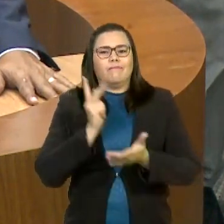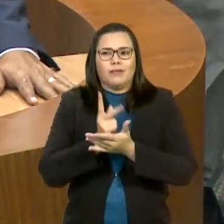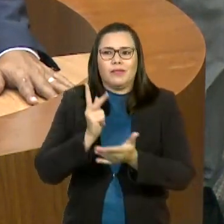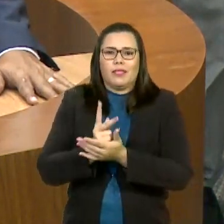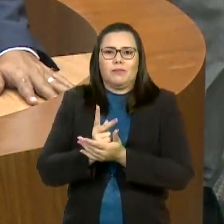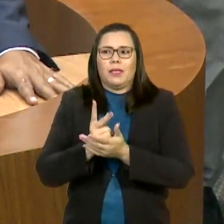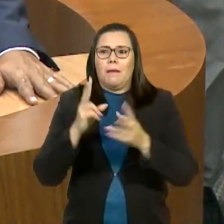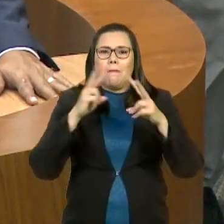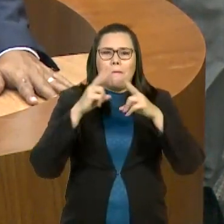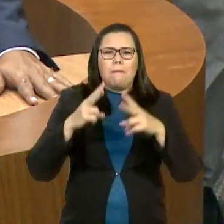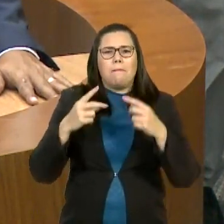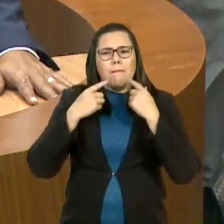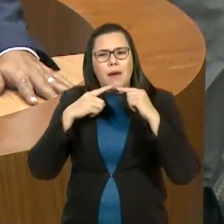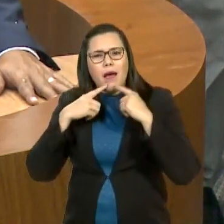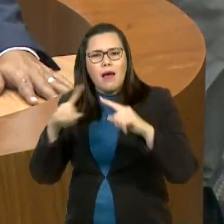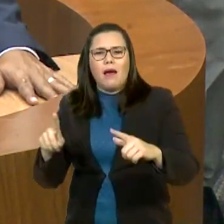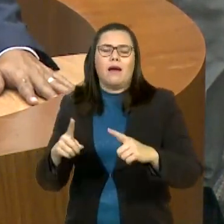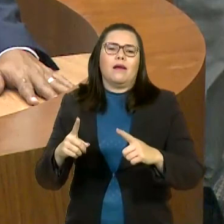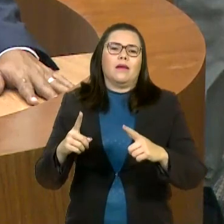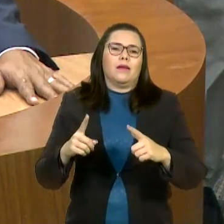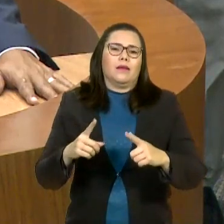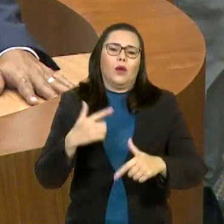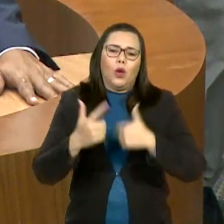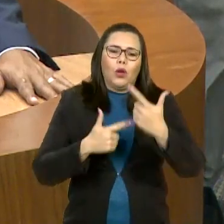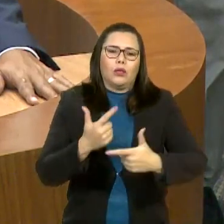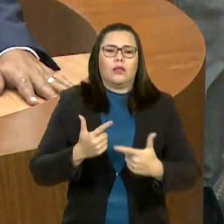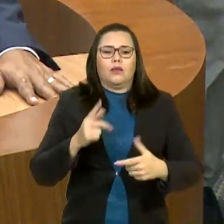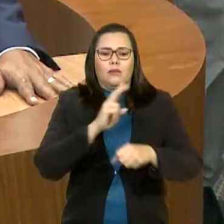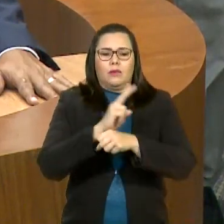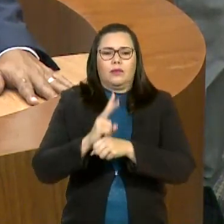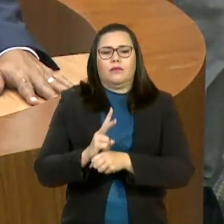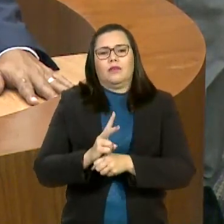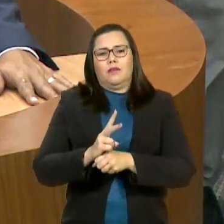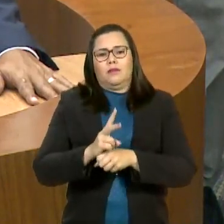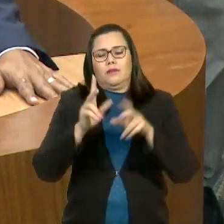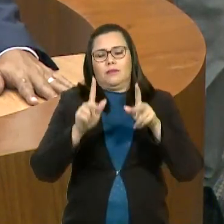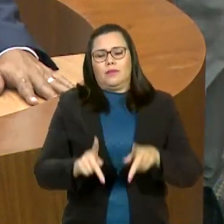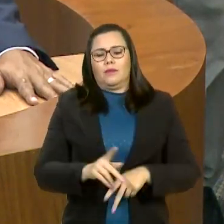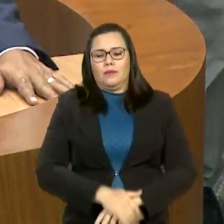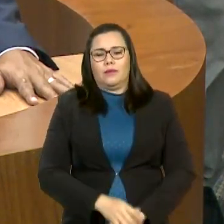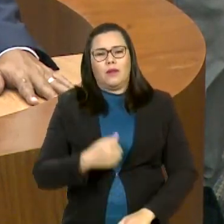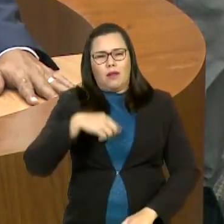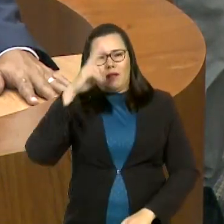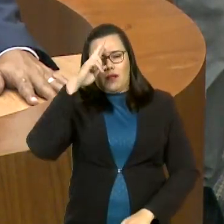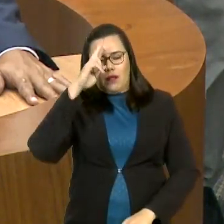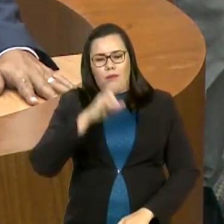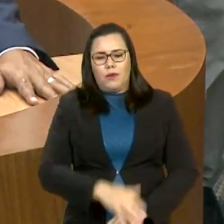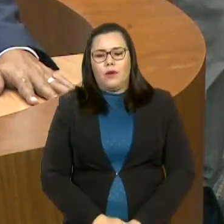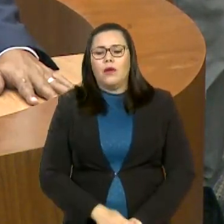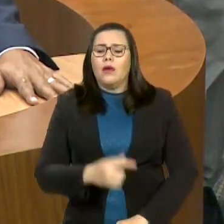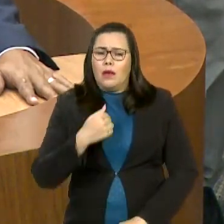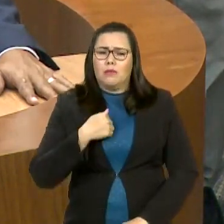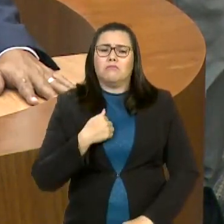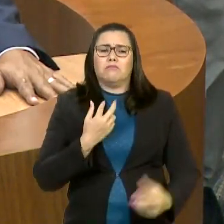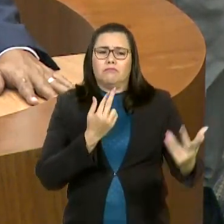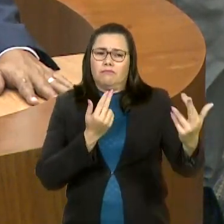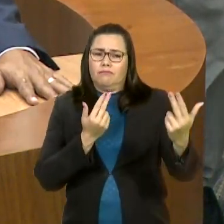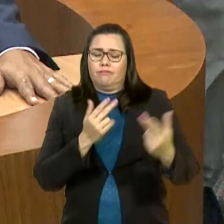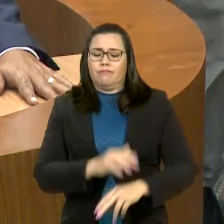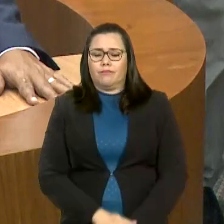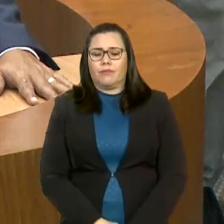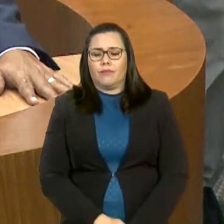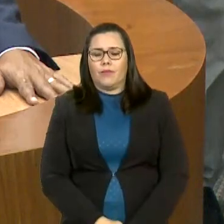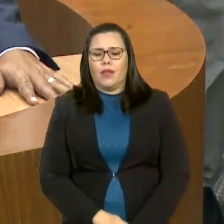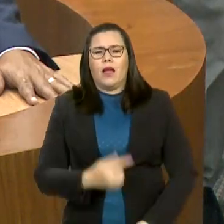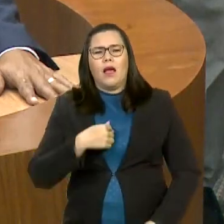Deliberação de hoje, na reunião da Comissão de Obras, presidente Cláudio Cunha, fiz a reivindicação da recuperação